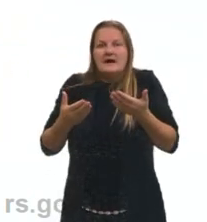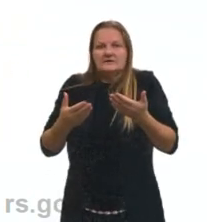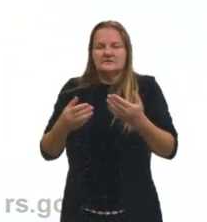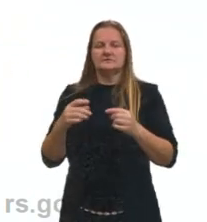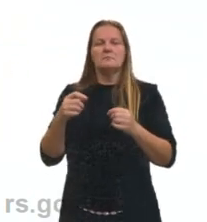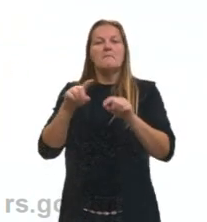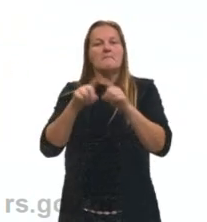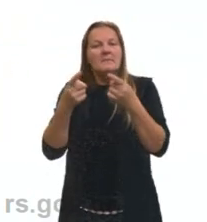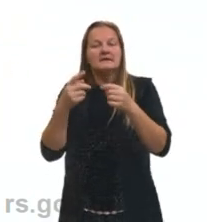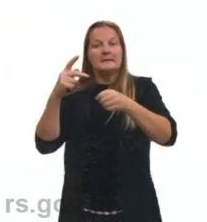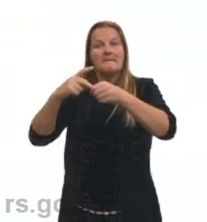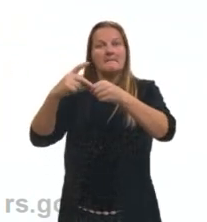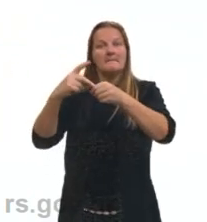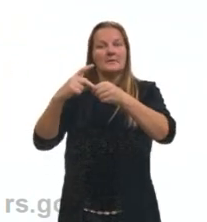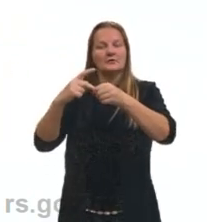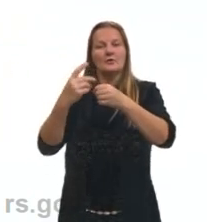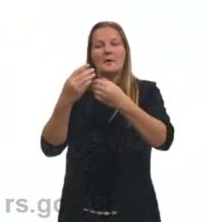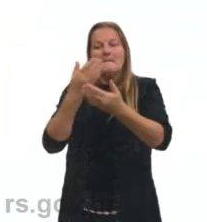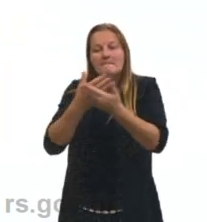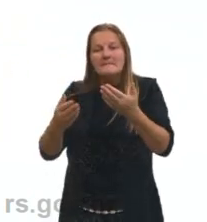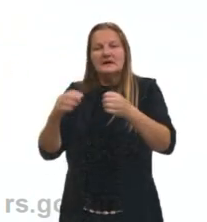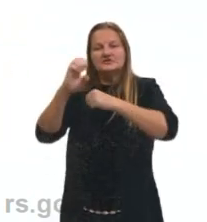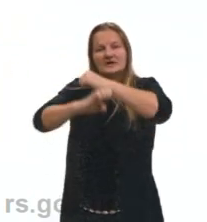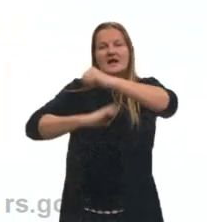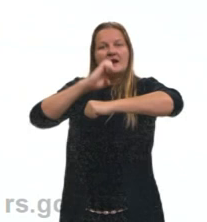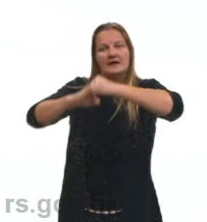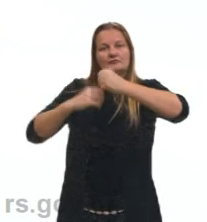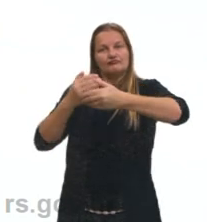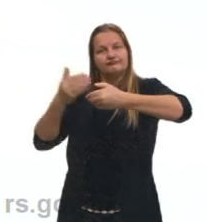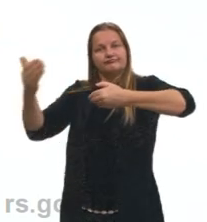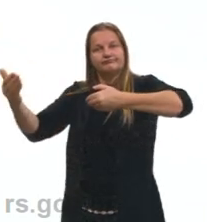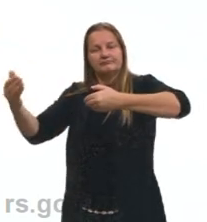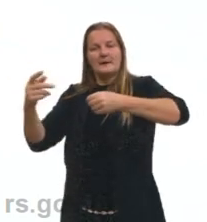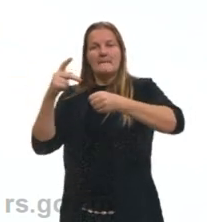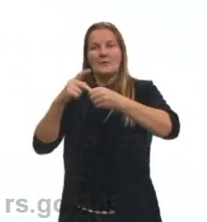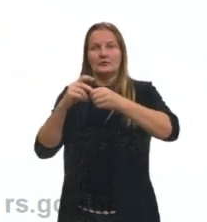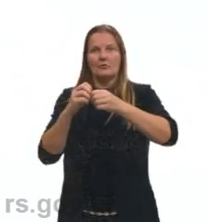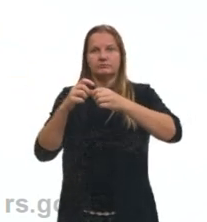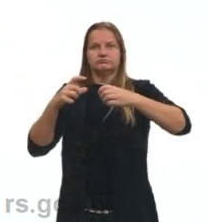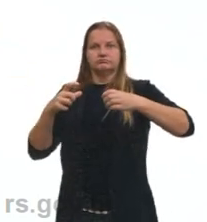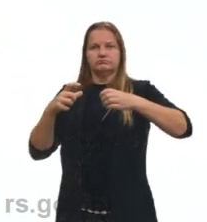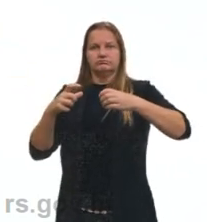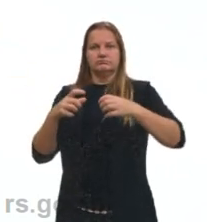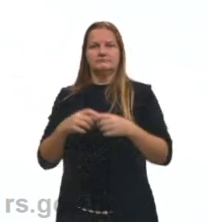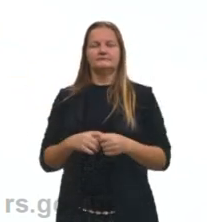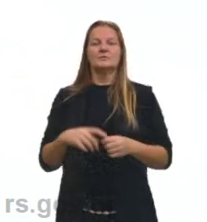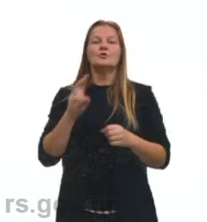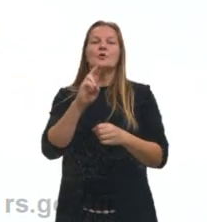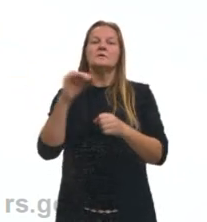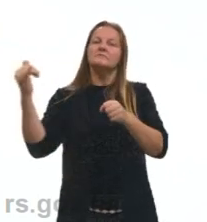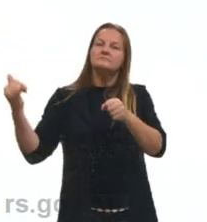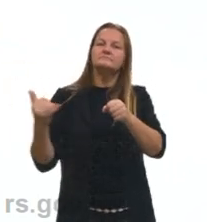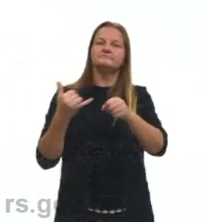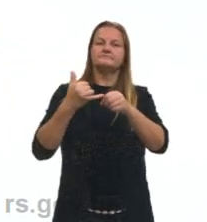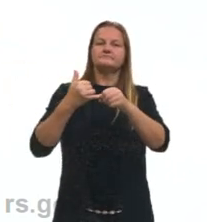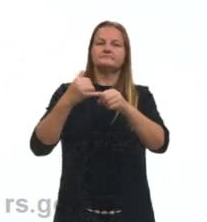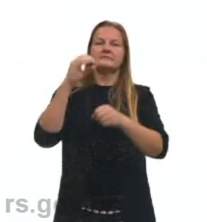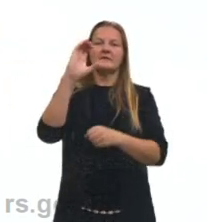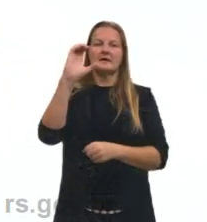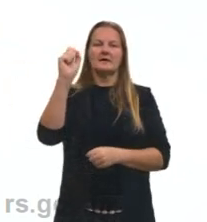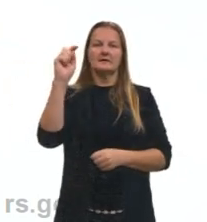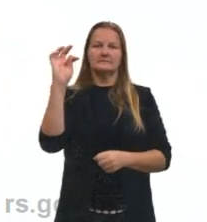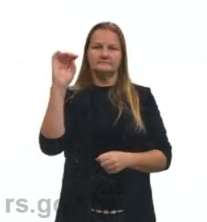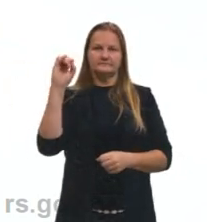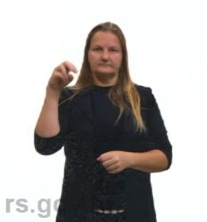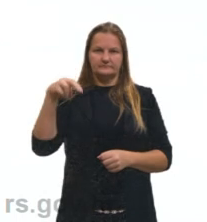mais próximos que ele perdeu um elétron né ele fica com mais prótons e portanto ele se torna um cátion tá